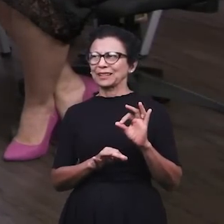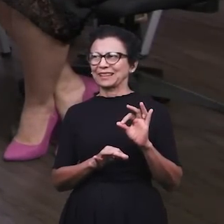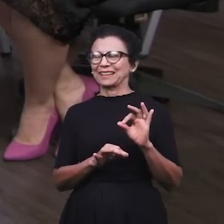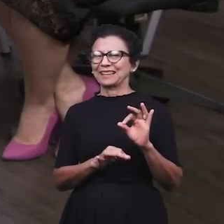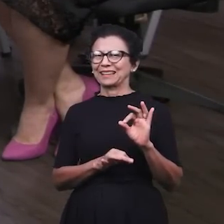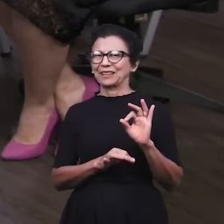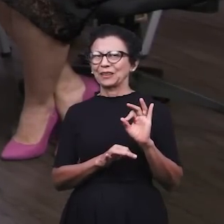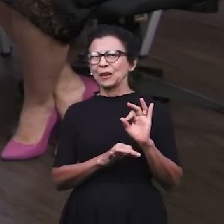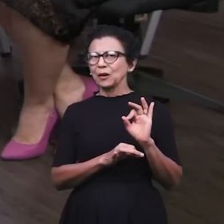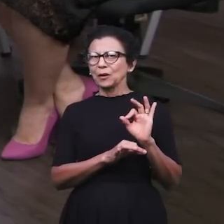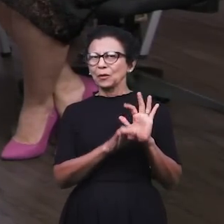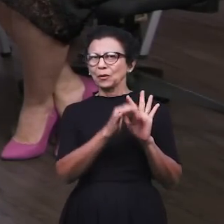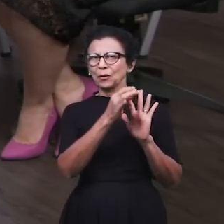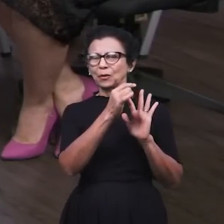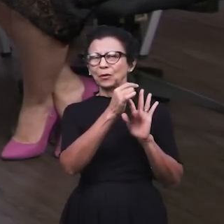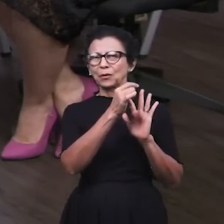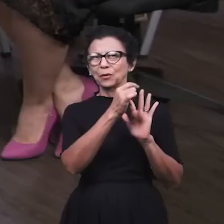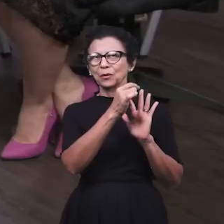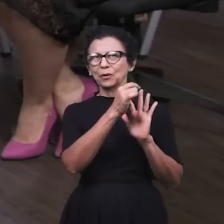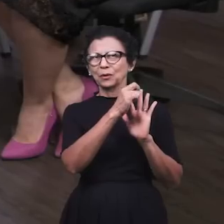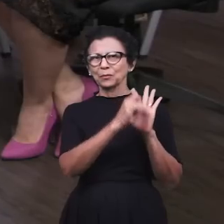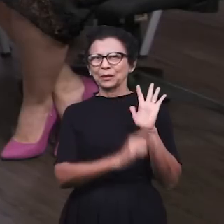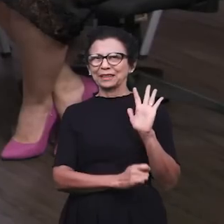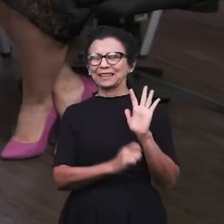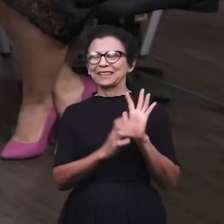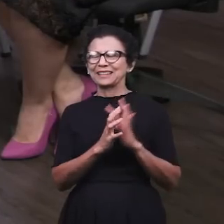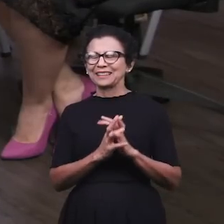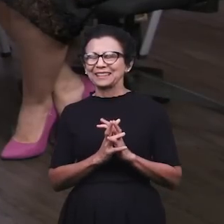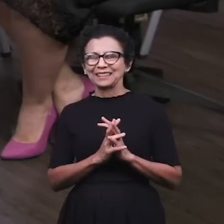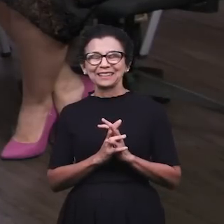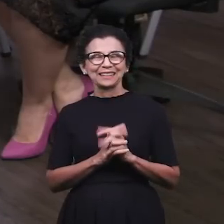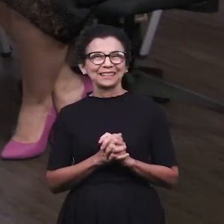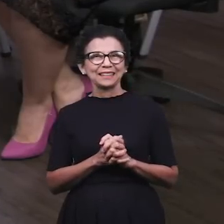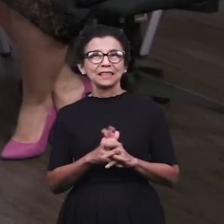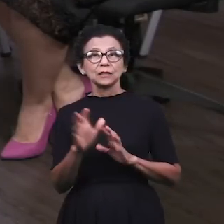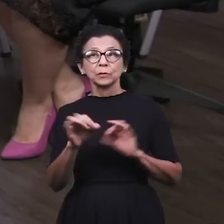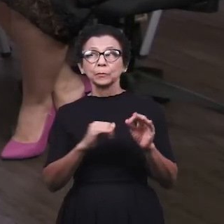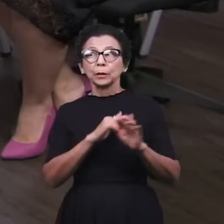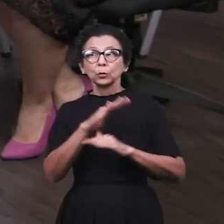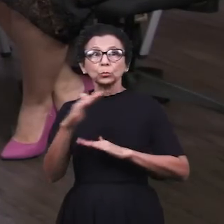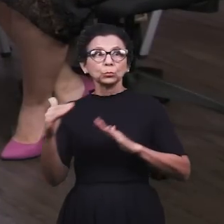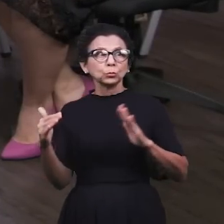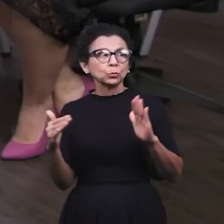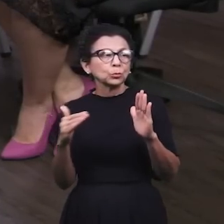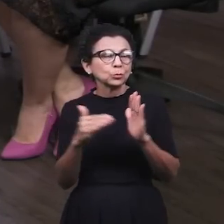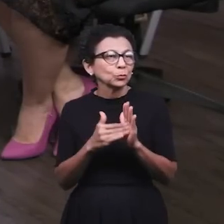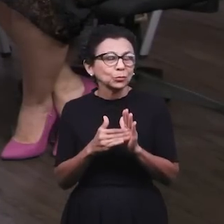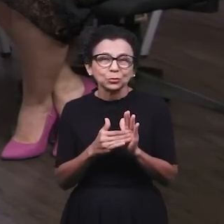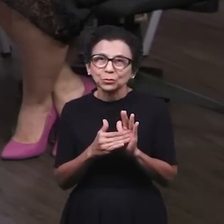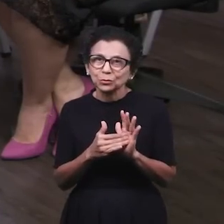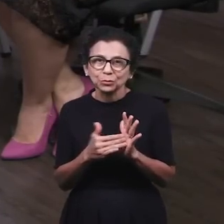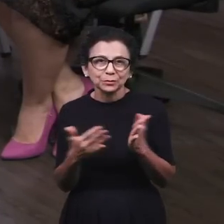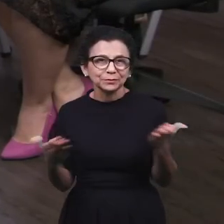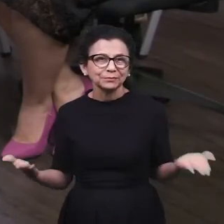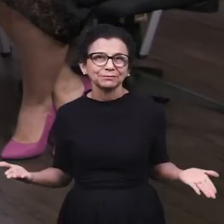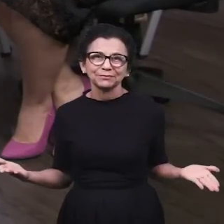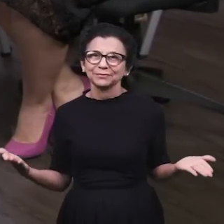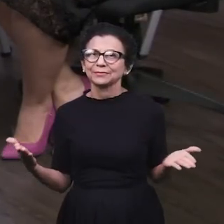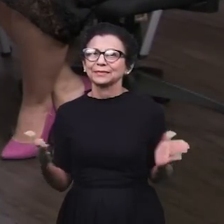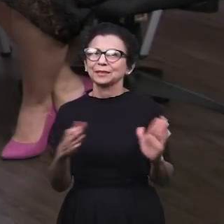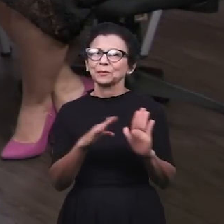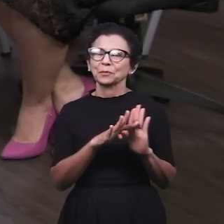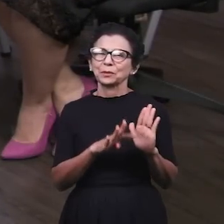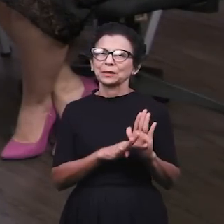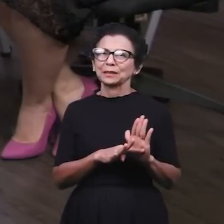que roteiristas, né? Porque eles não preparam só roteiro, eles carregam o piano mesmo, faz tudo acontecer aqui e eu não posso deixar